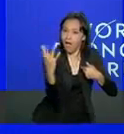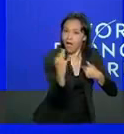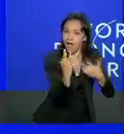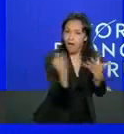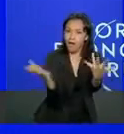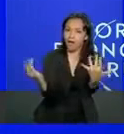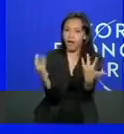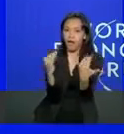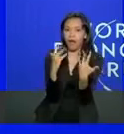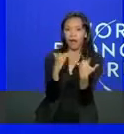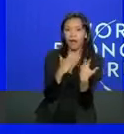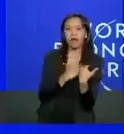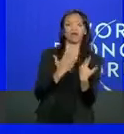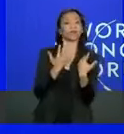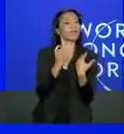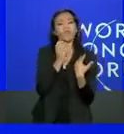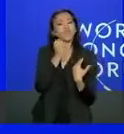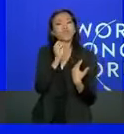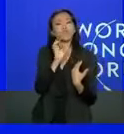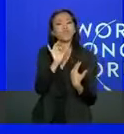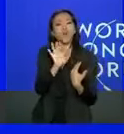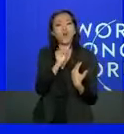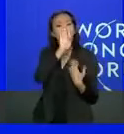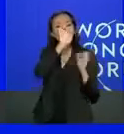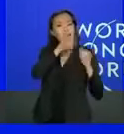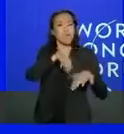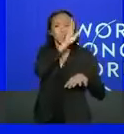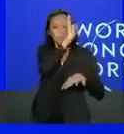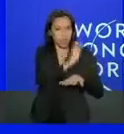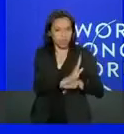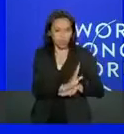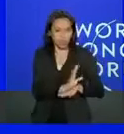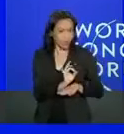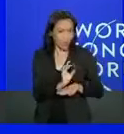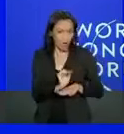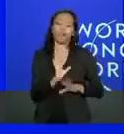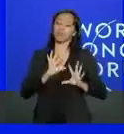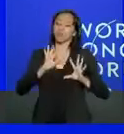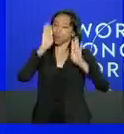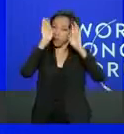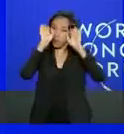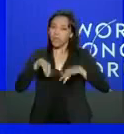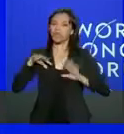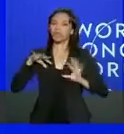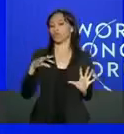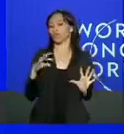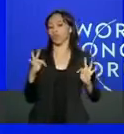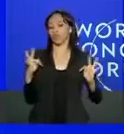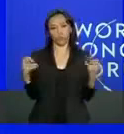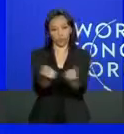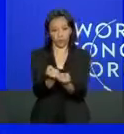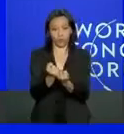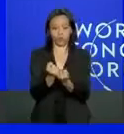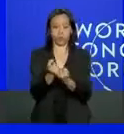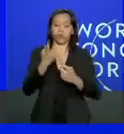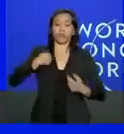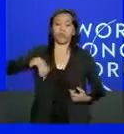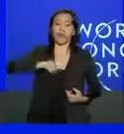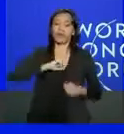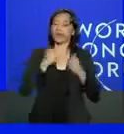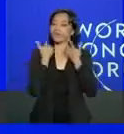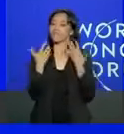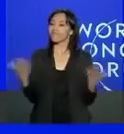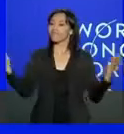negócios, não só para o bem do Brasil, mas também para o bem de todo o mundo. Estamos de